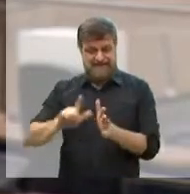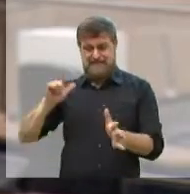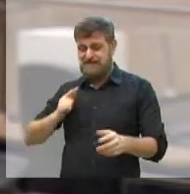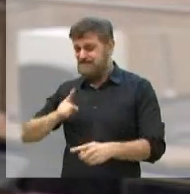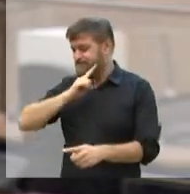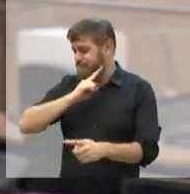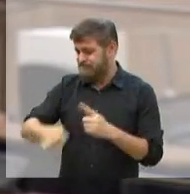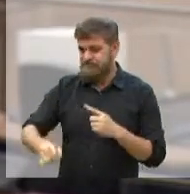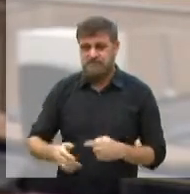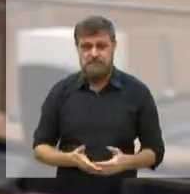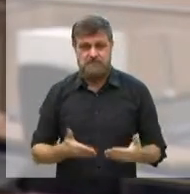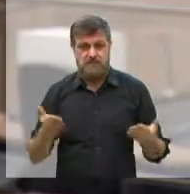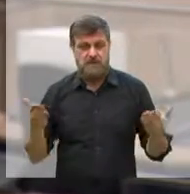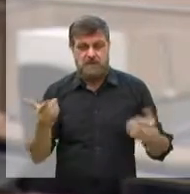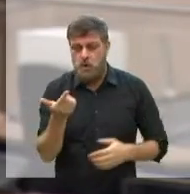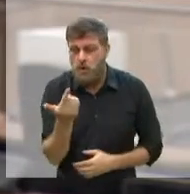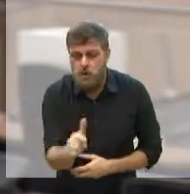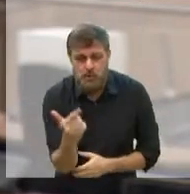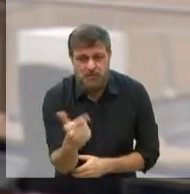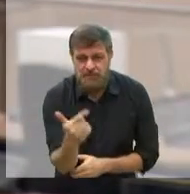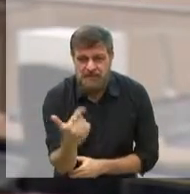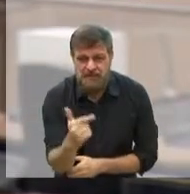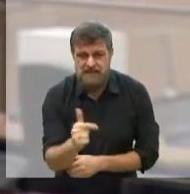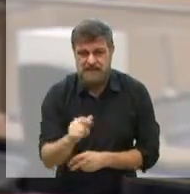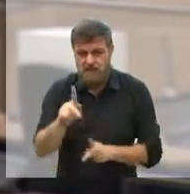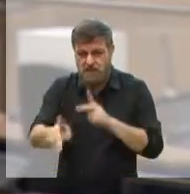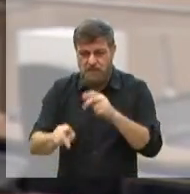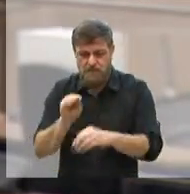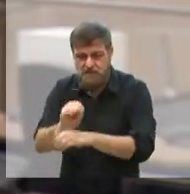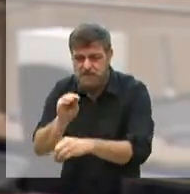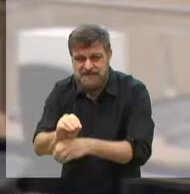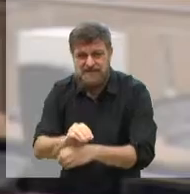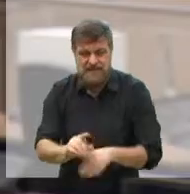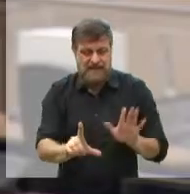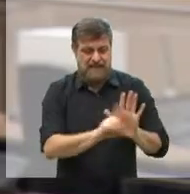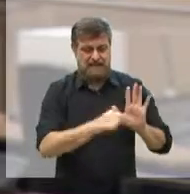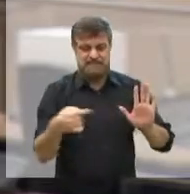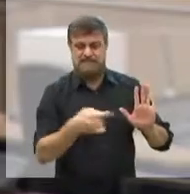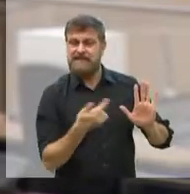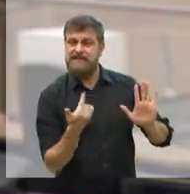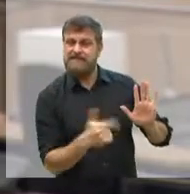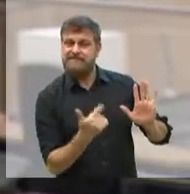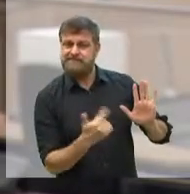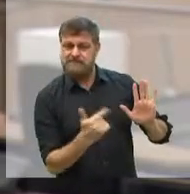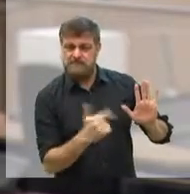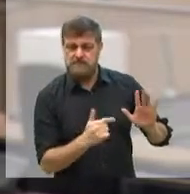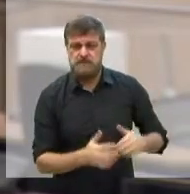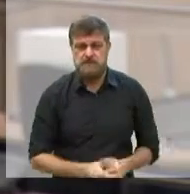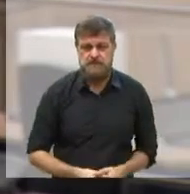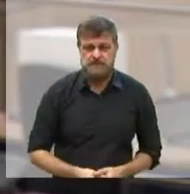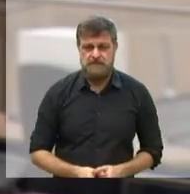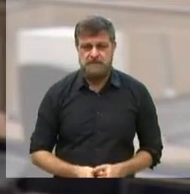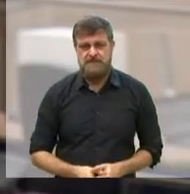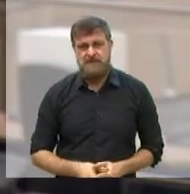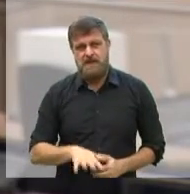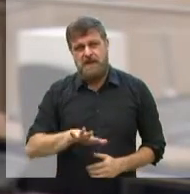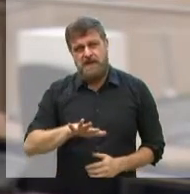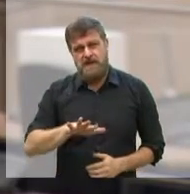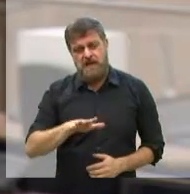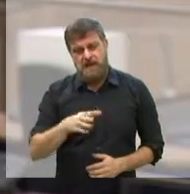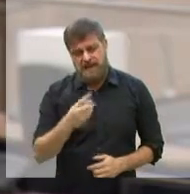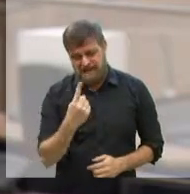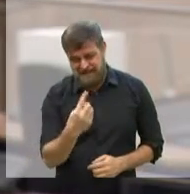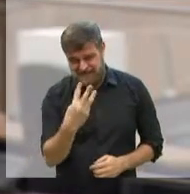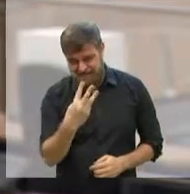ela não contemplou, não houvera contemplação, até porque não existia lei que provesse isso. Então, a